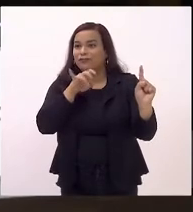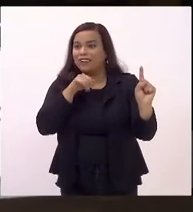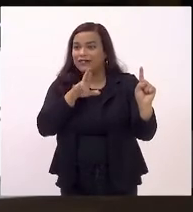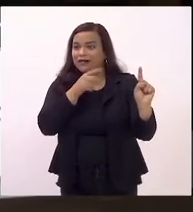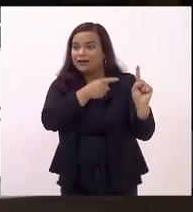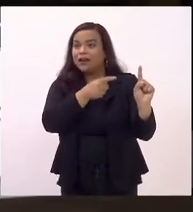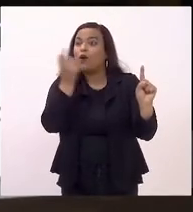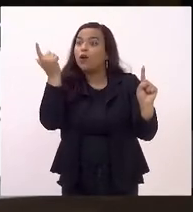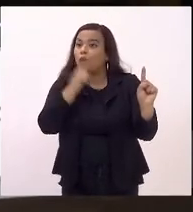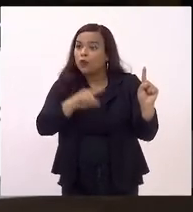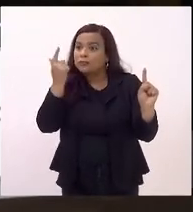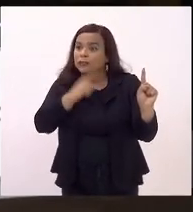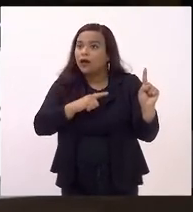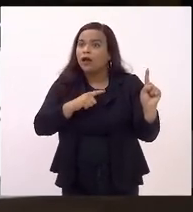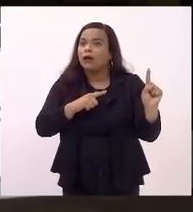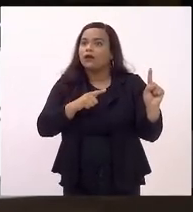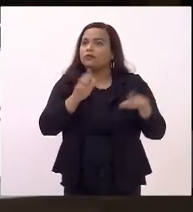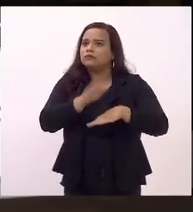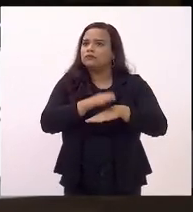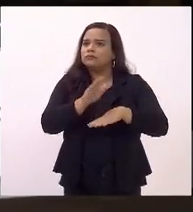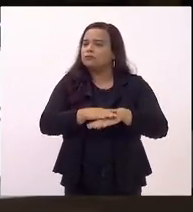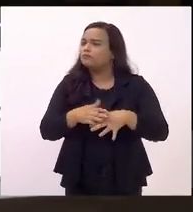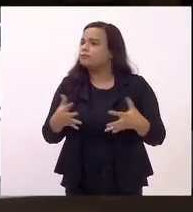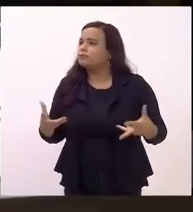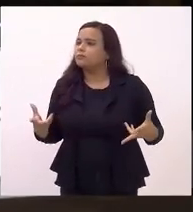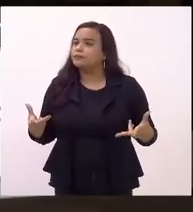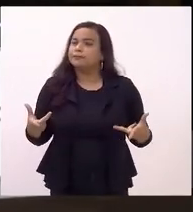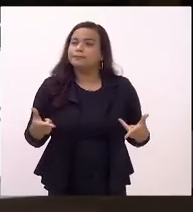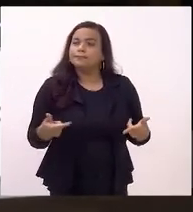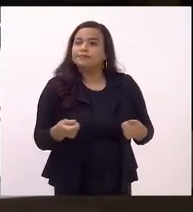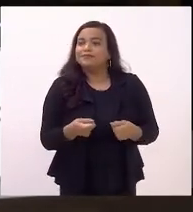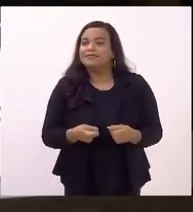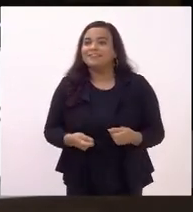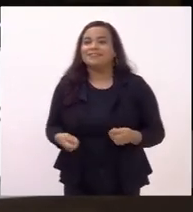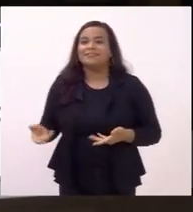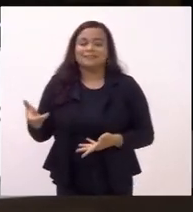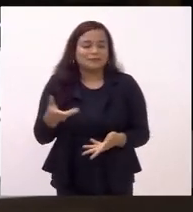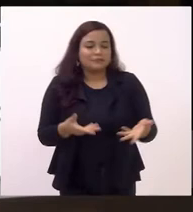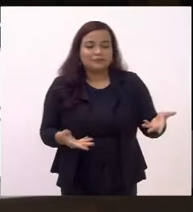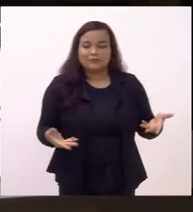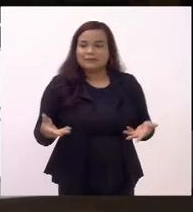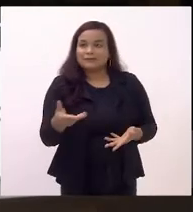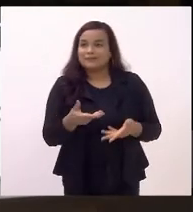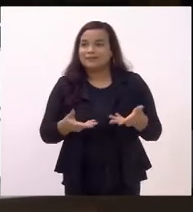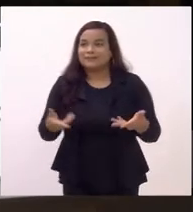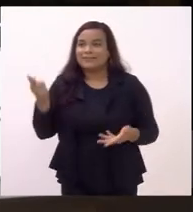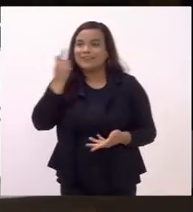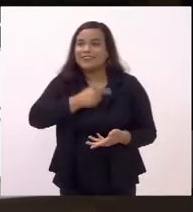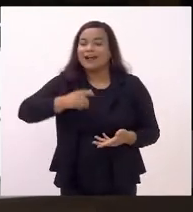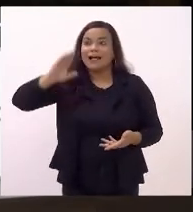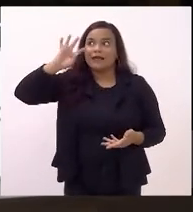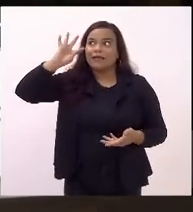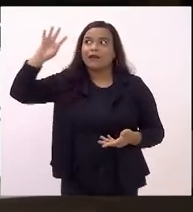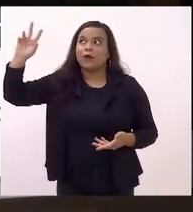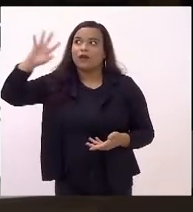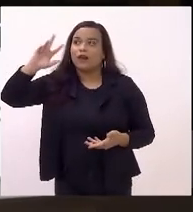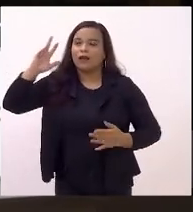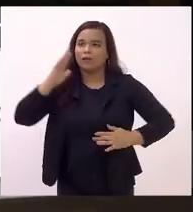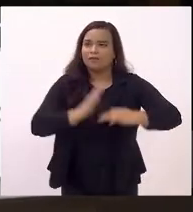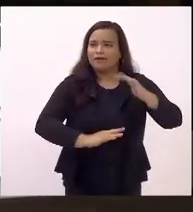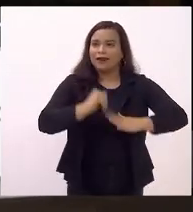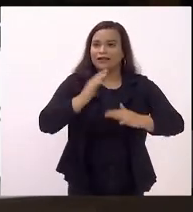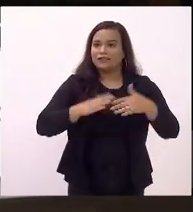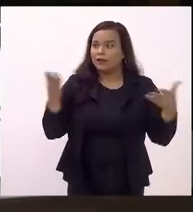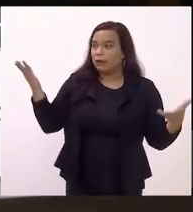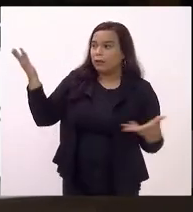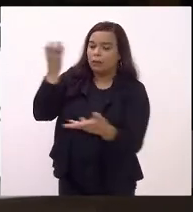ele consegue articular de uma acuidade muito impressionante a teoria com a prática. Então, quando